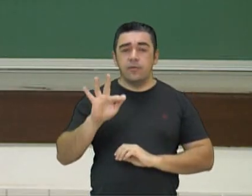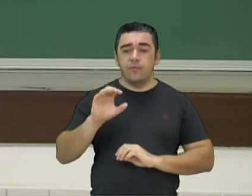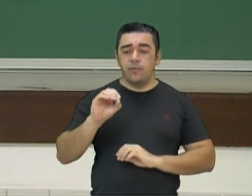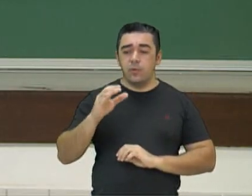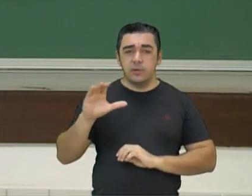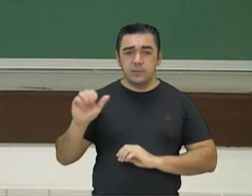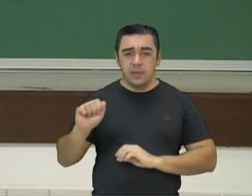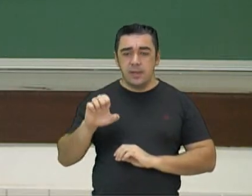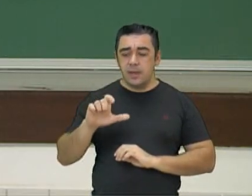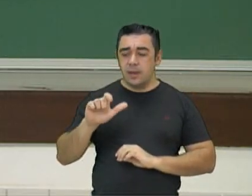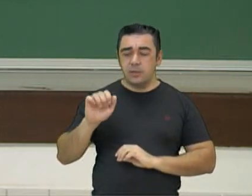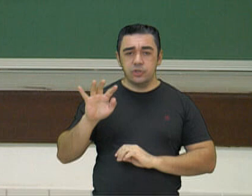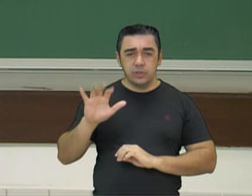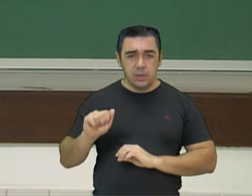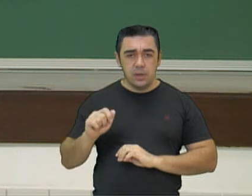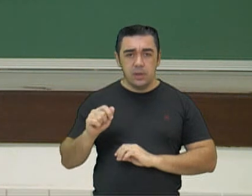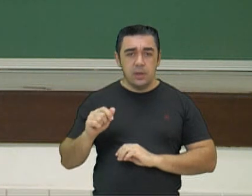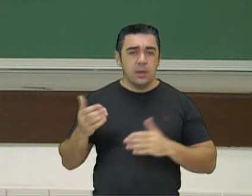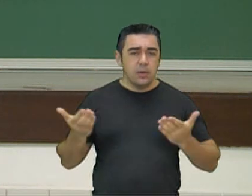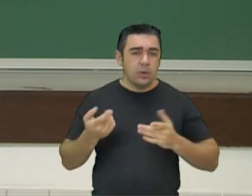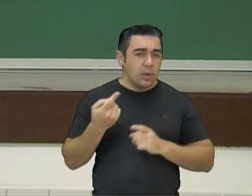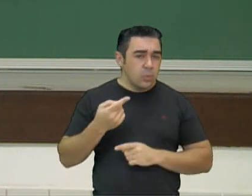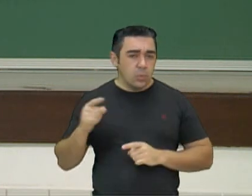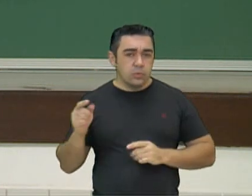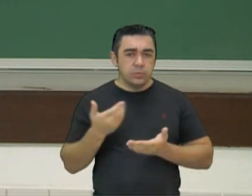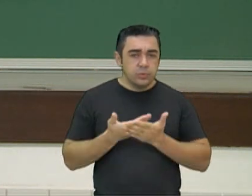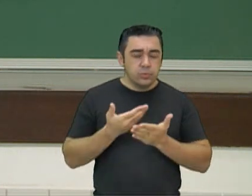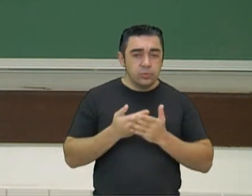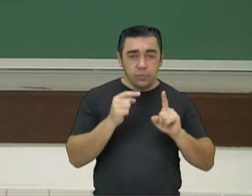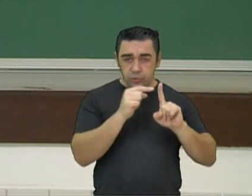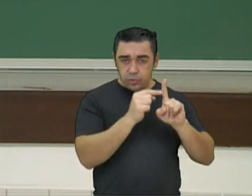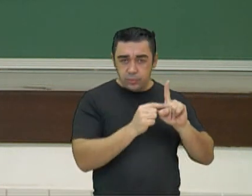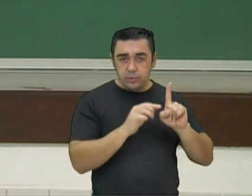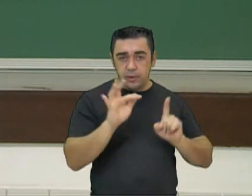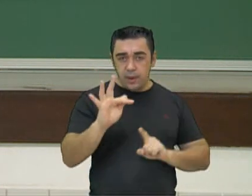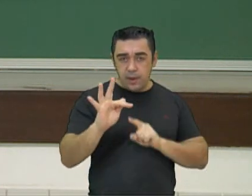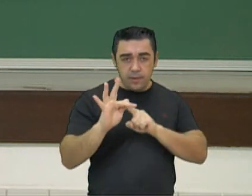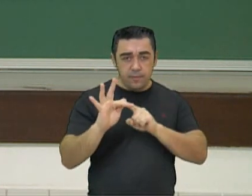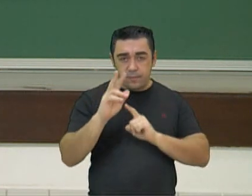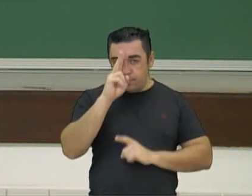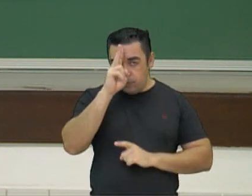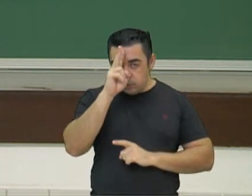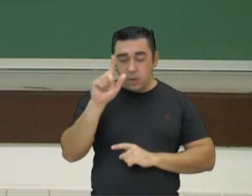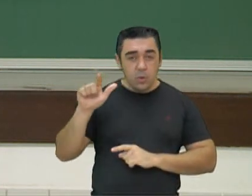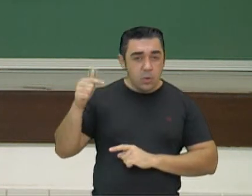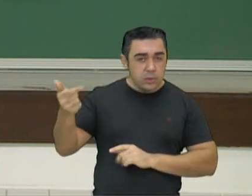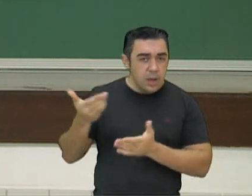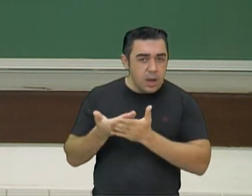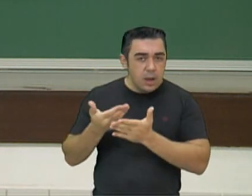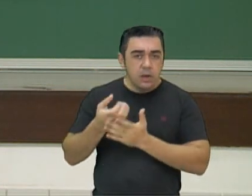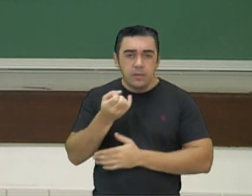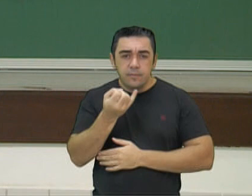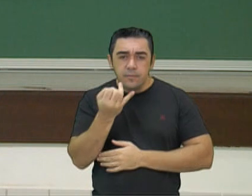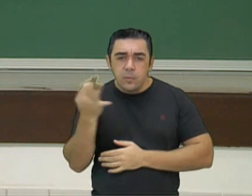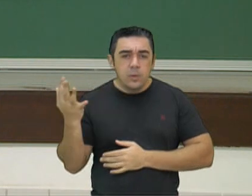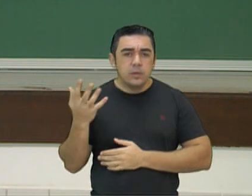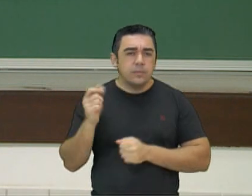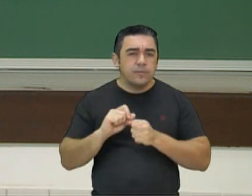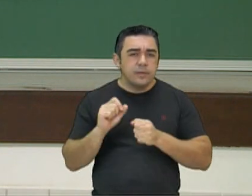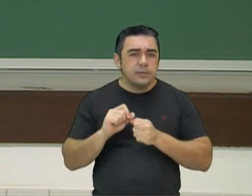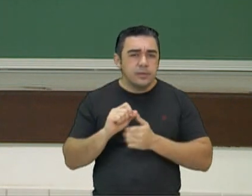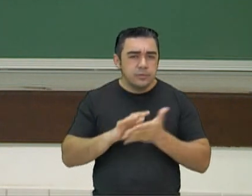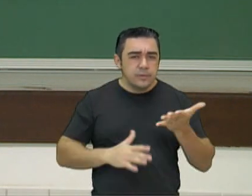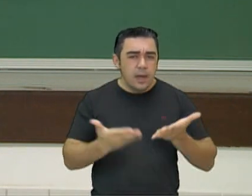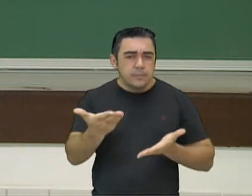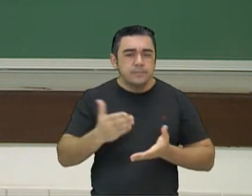aqui é a nossa última força, nós vamos estudar aqui nesse primeiro momento. As próximas aulas nós vamos fazer agora aplicações,